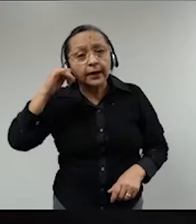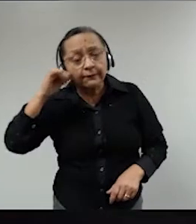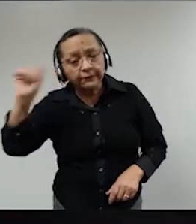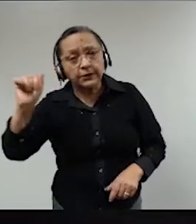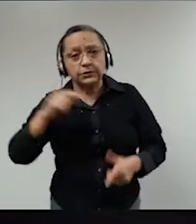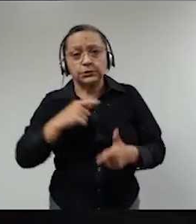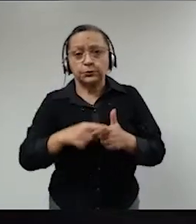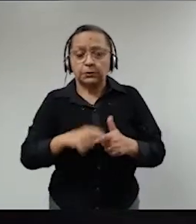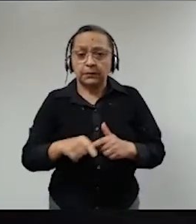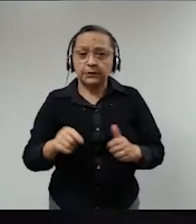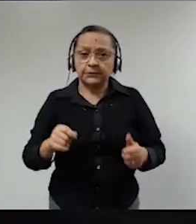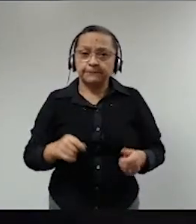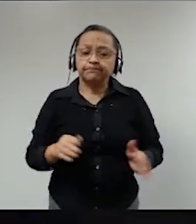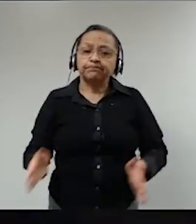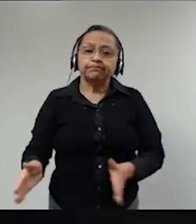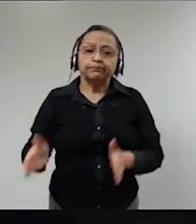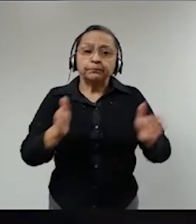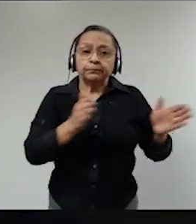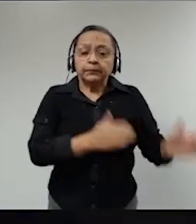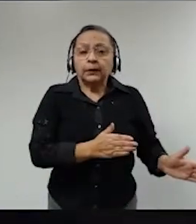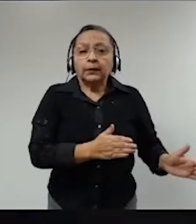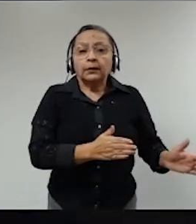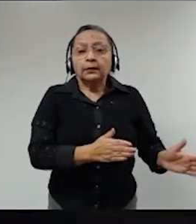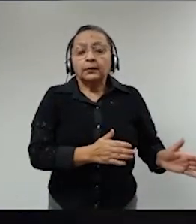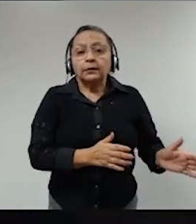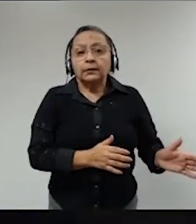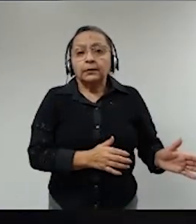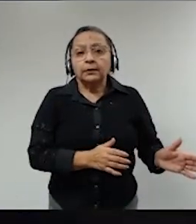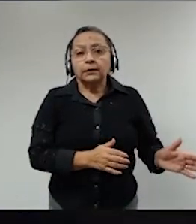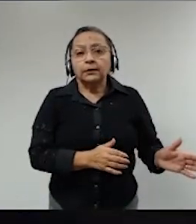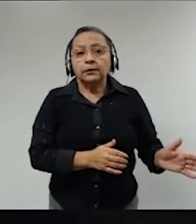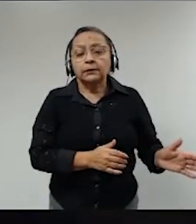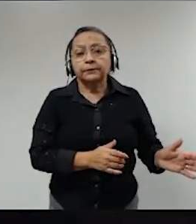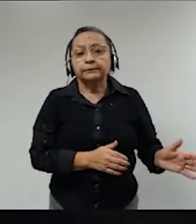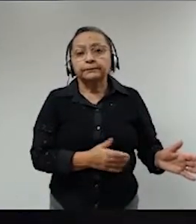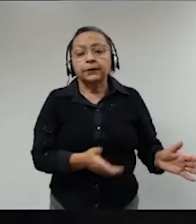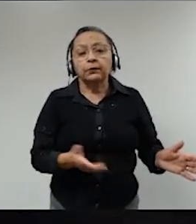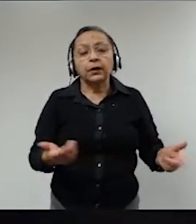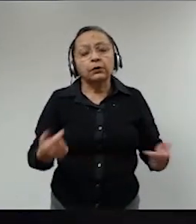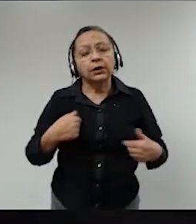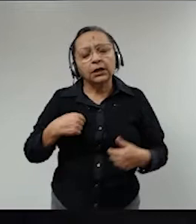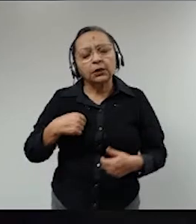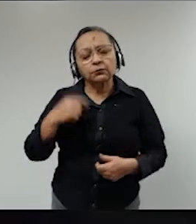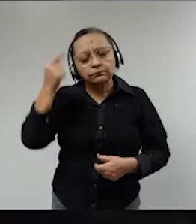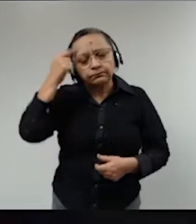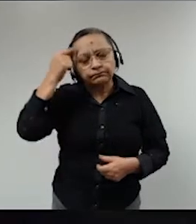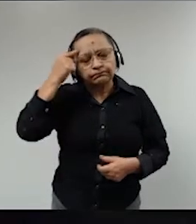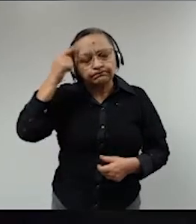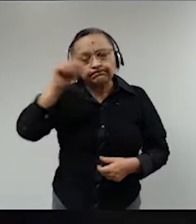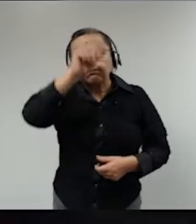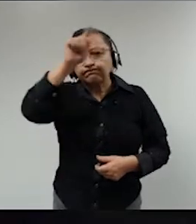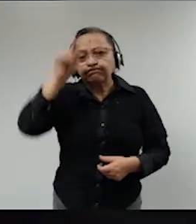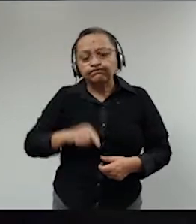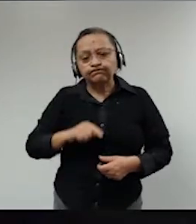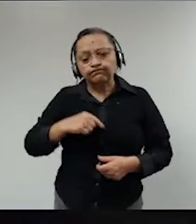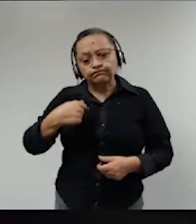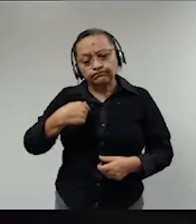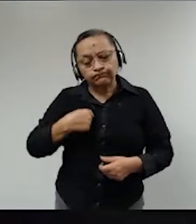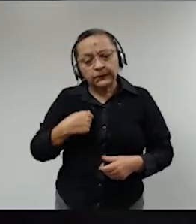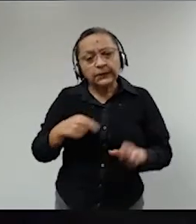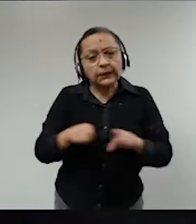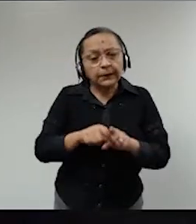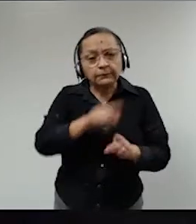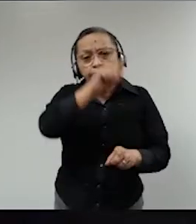E, voltando para o contexto da crise atual, a pergunta que eu me faço e que vai